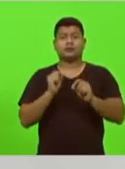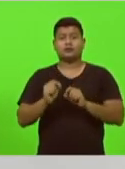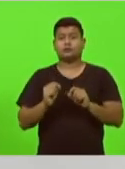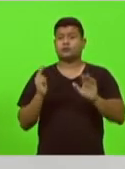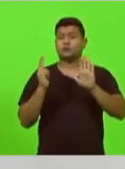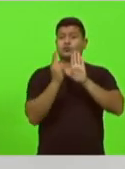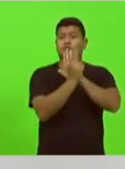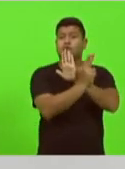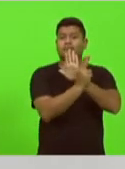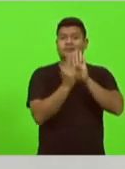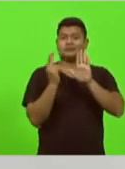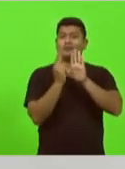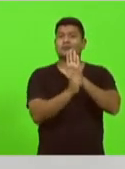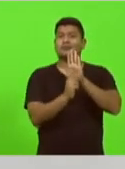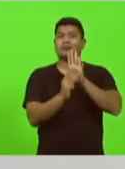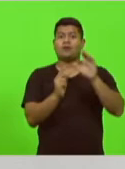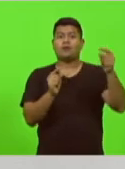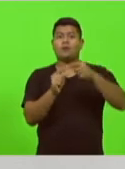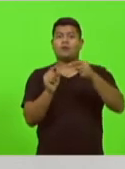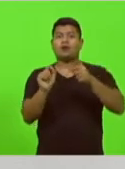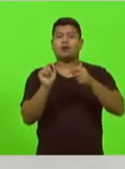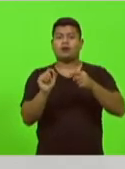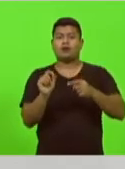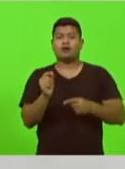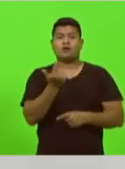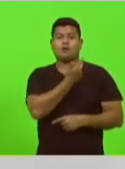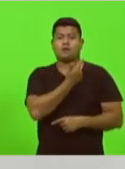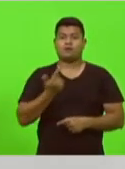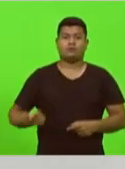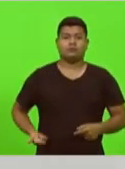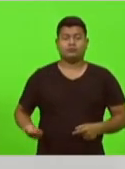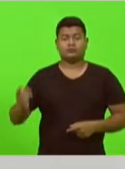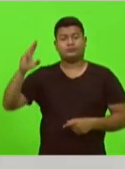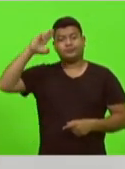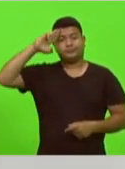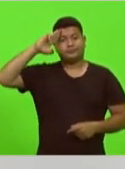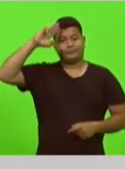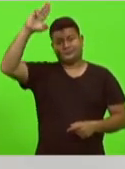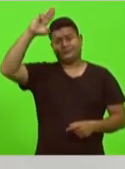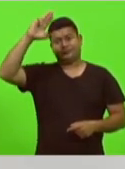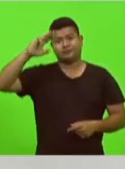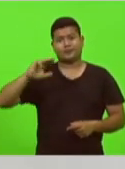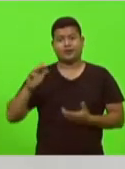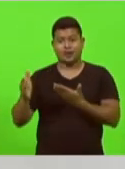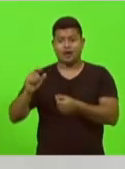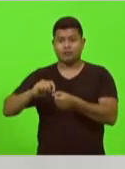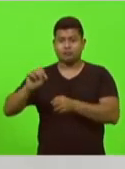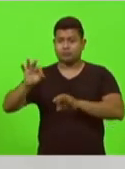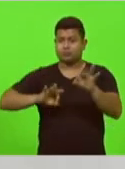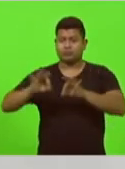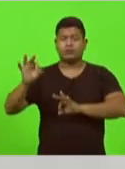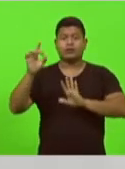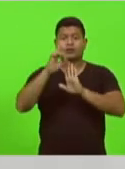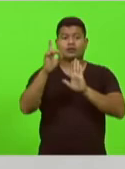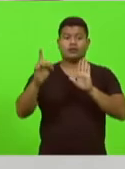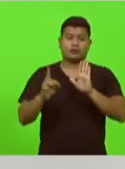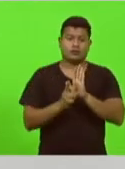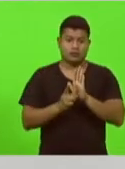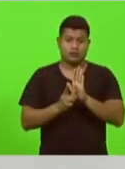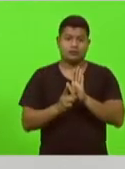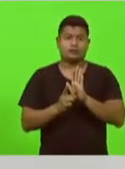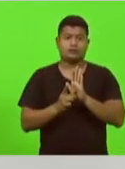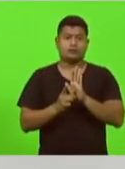Chama-se governador Moisés, que fez um decreto. Que fez um decreto